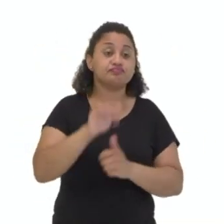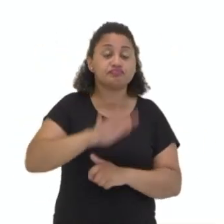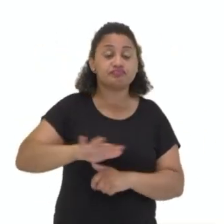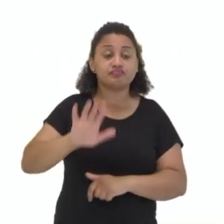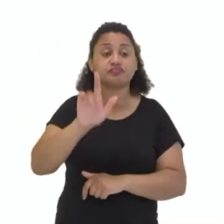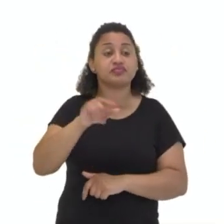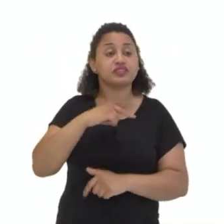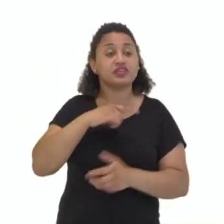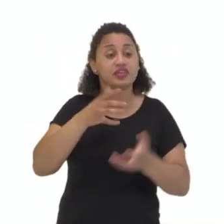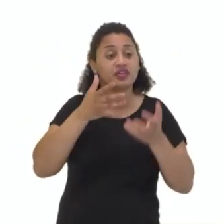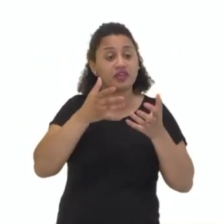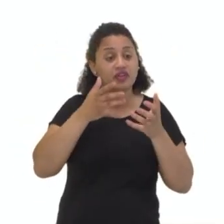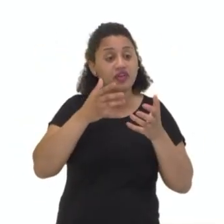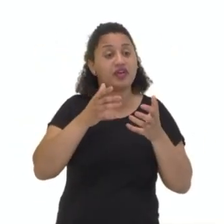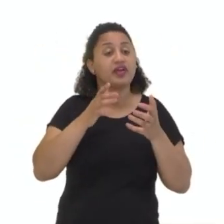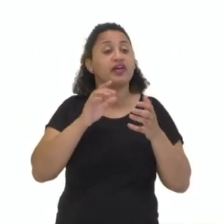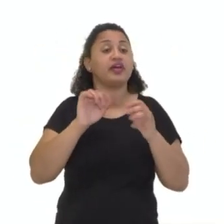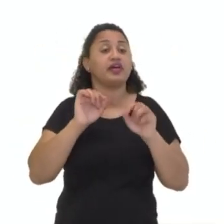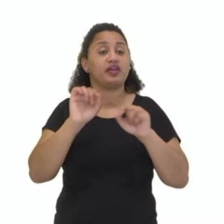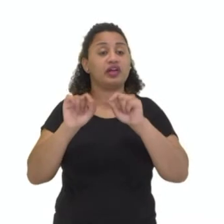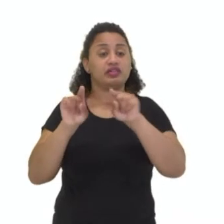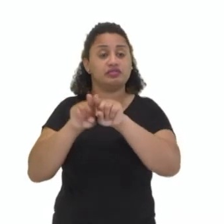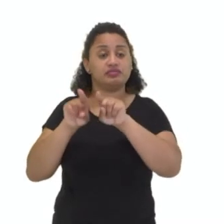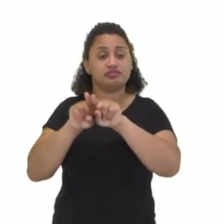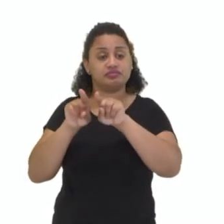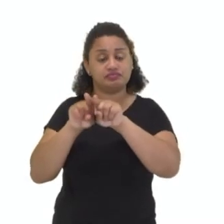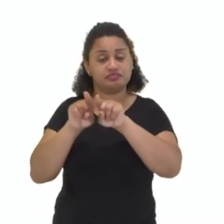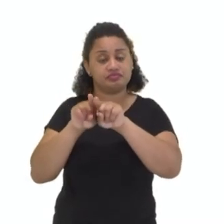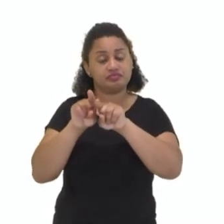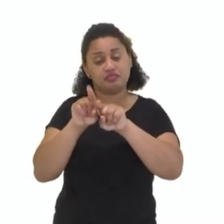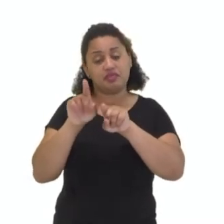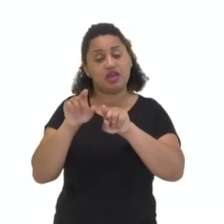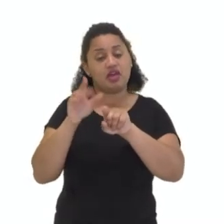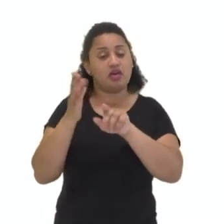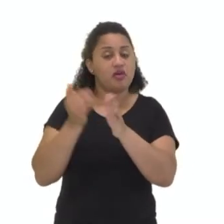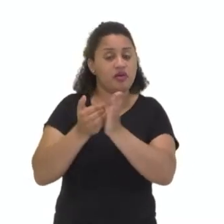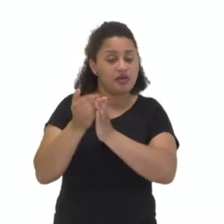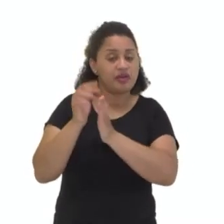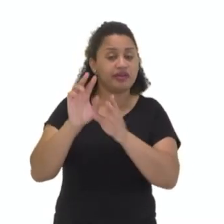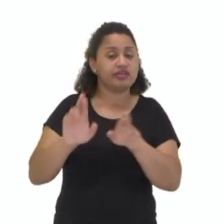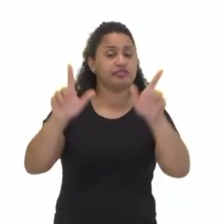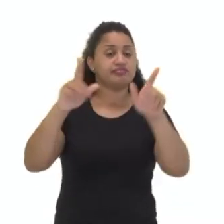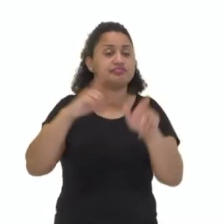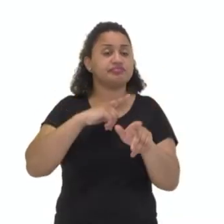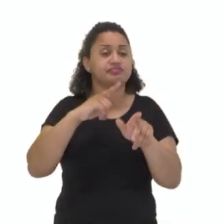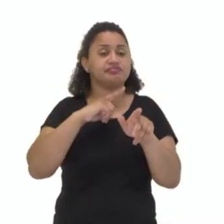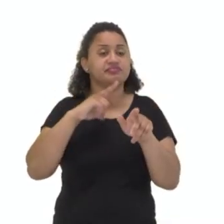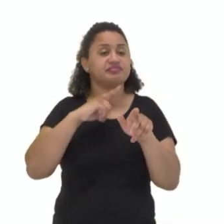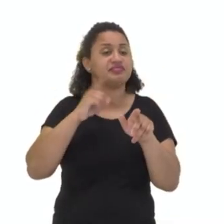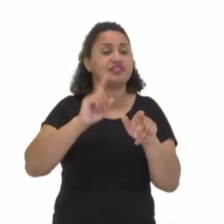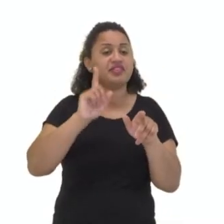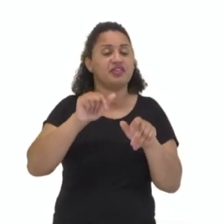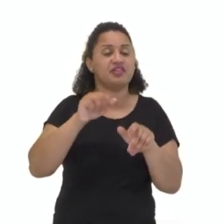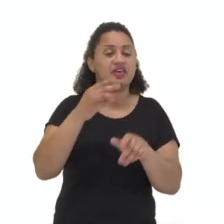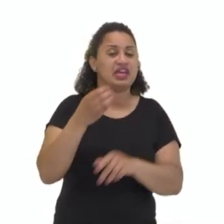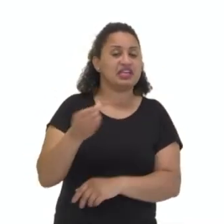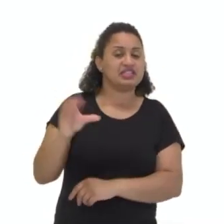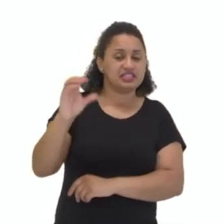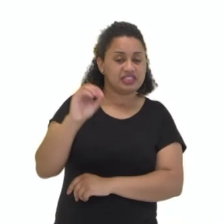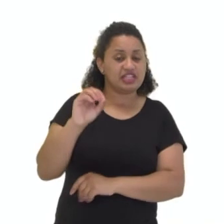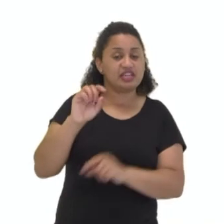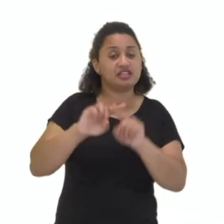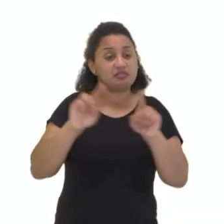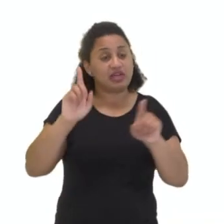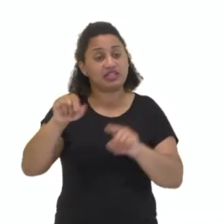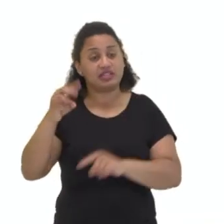que é o que eu quero, então esse ângulo central é a diferença, né? Então, ele não é 60, mas sim